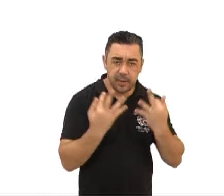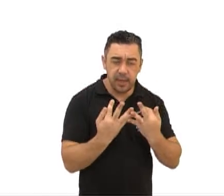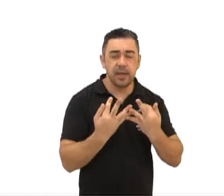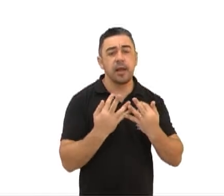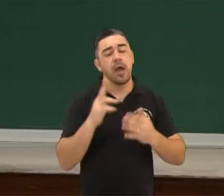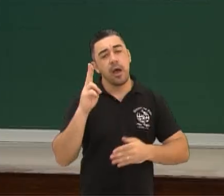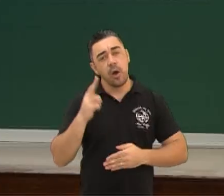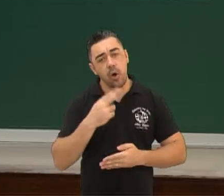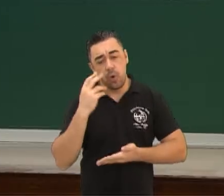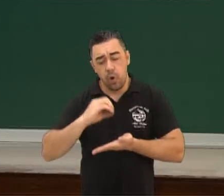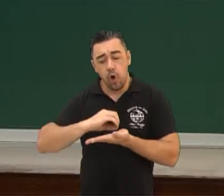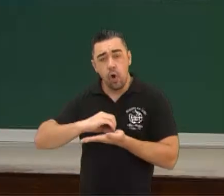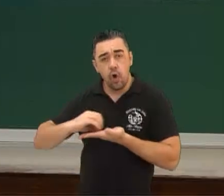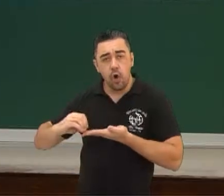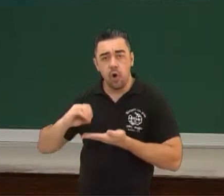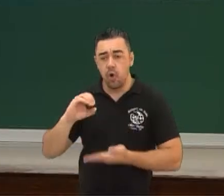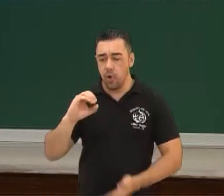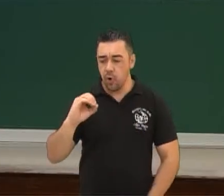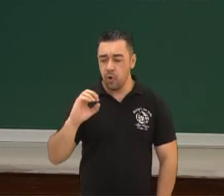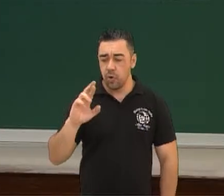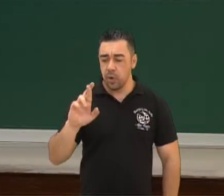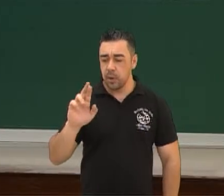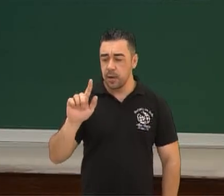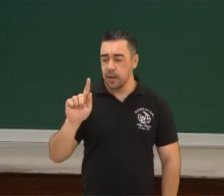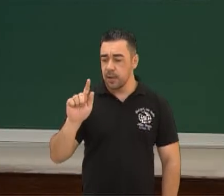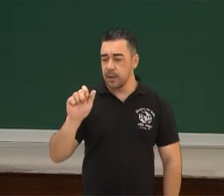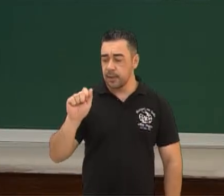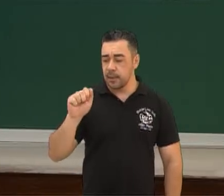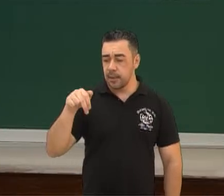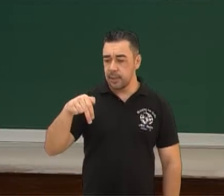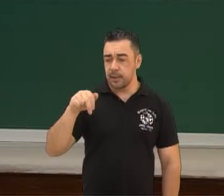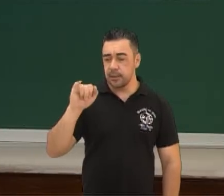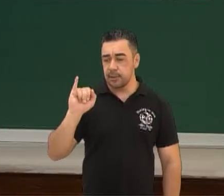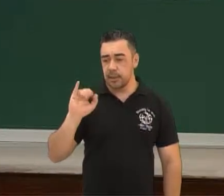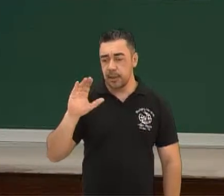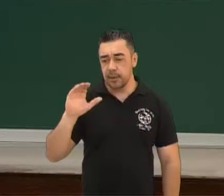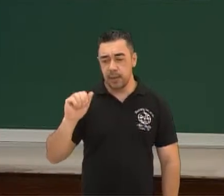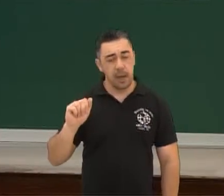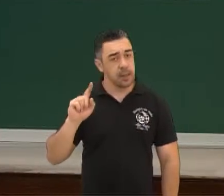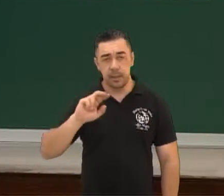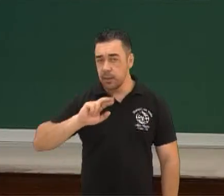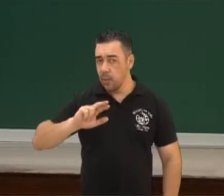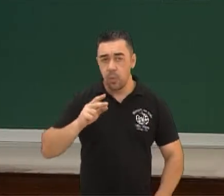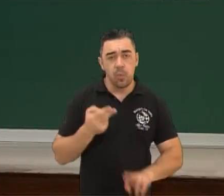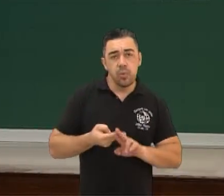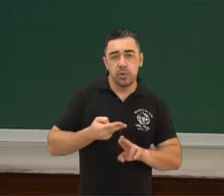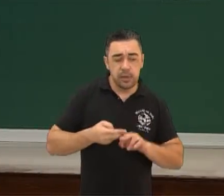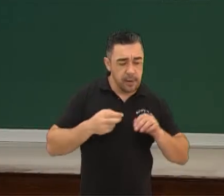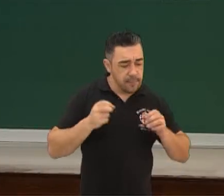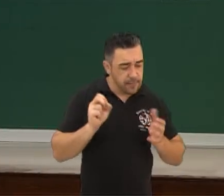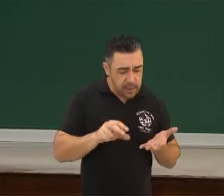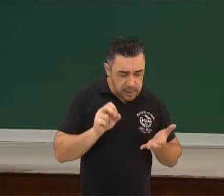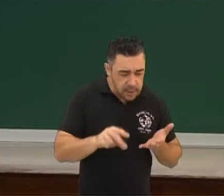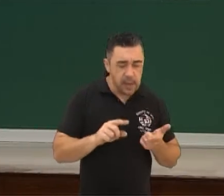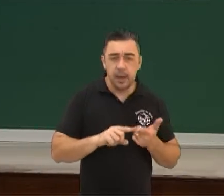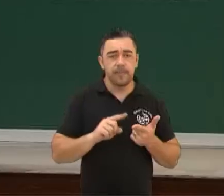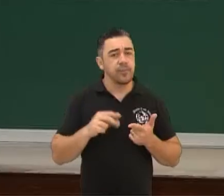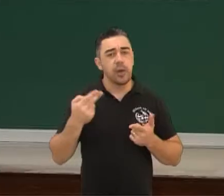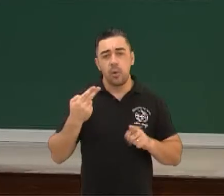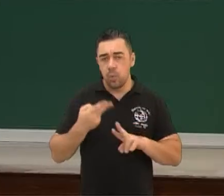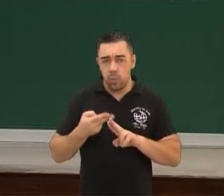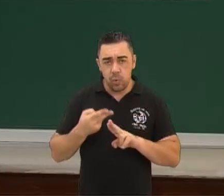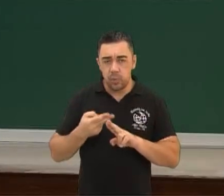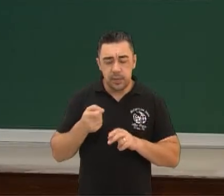agricultura orgânica é aquela que não utiliza os agrotóxicos, que não utiliza as sementes